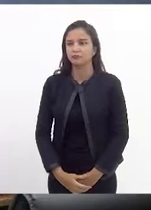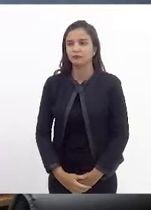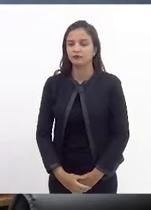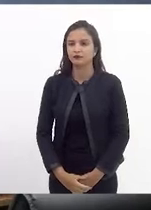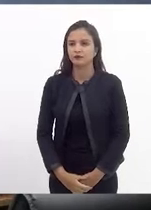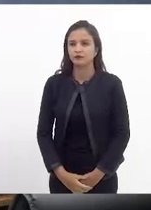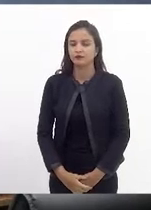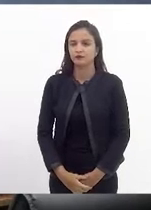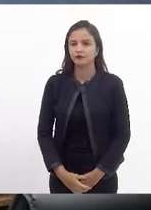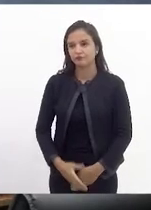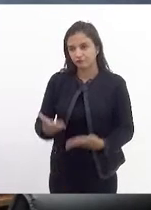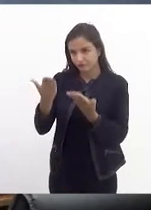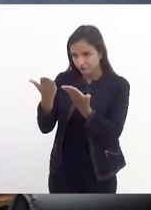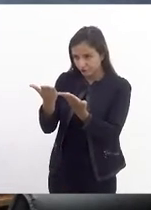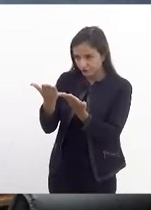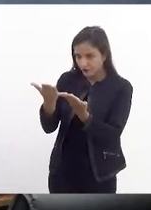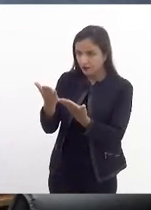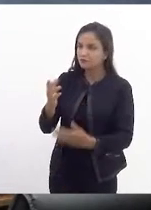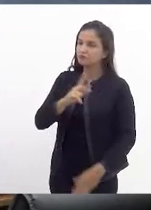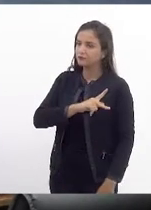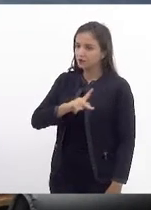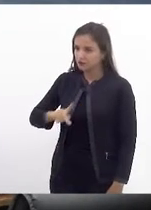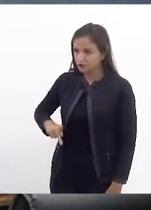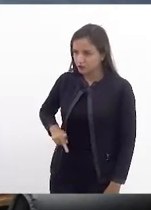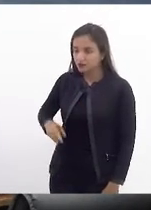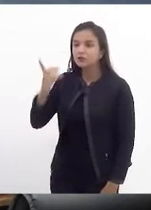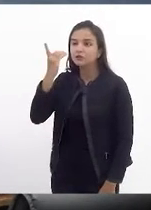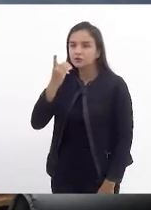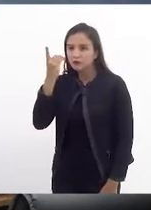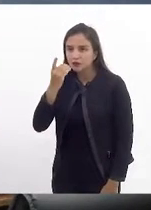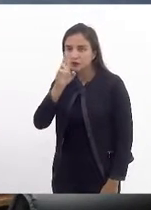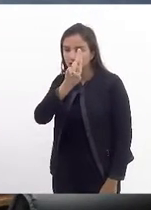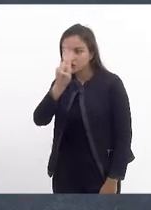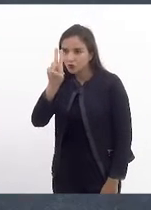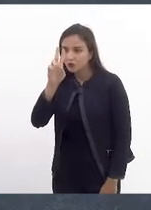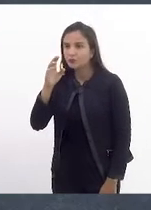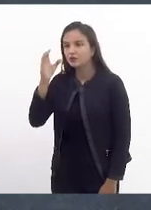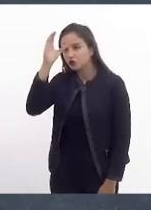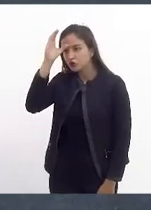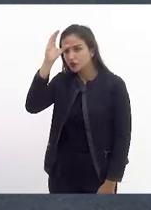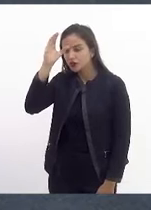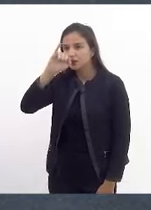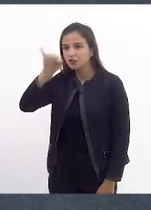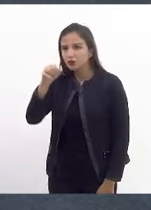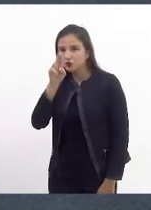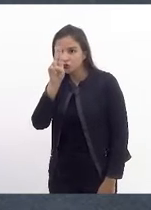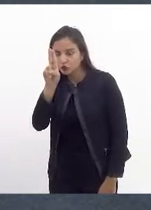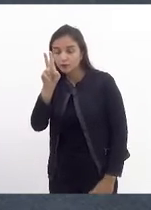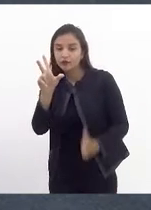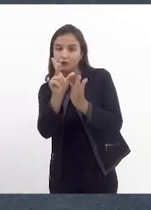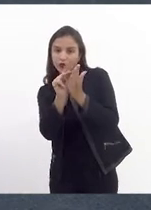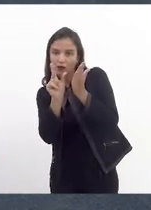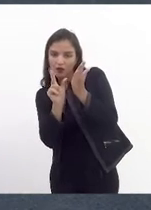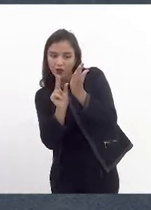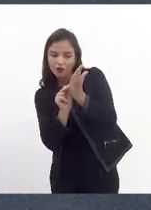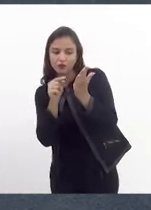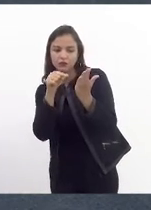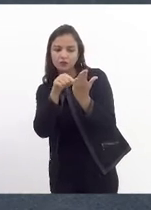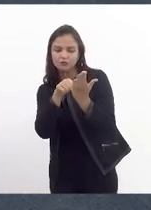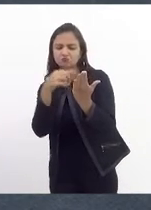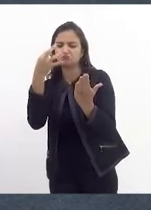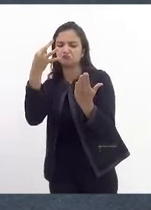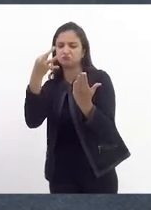Senhora presidente, deputada Tia Ju, a ata reflete com exatidão